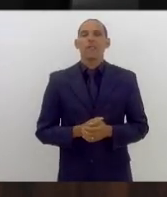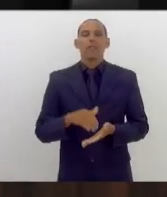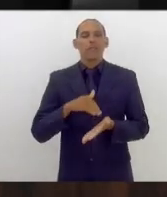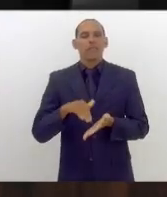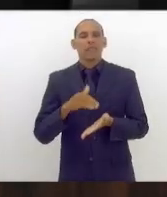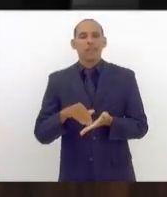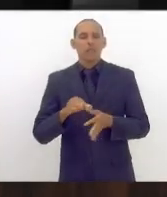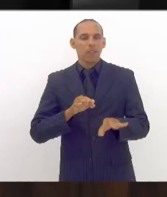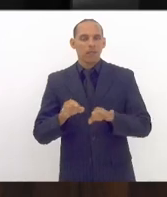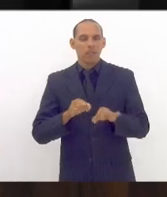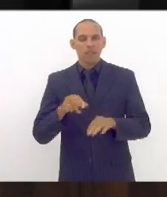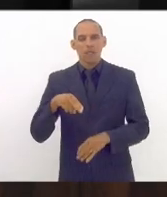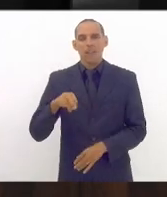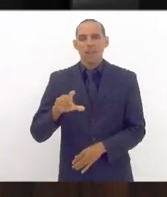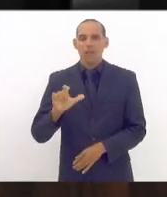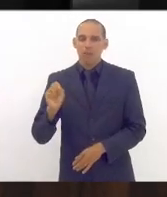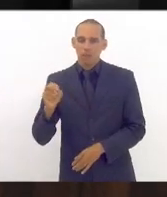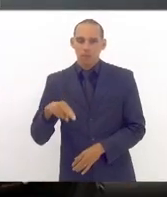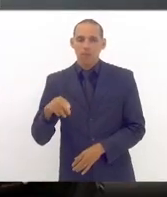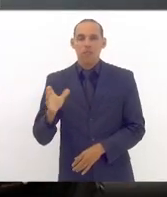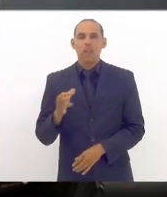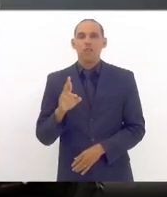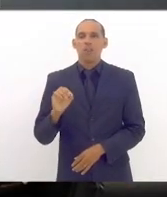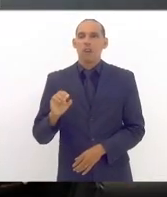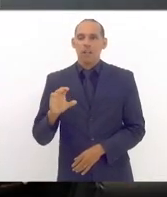planejamento Nelson Rocha por favor